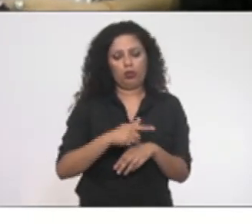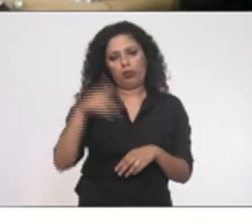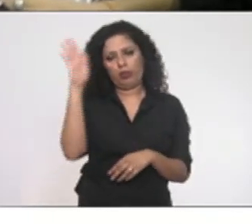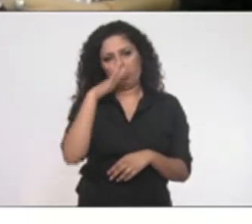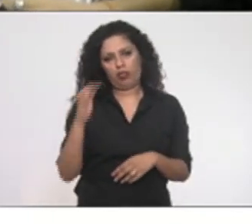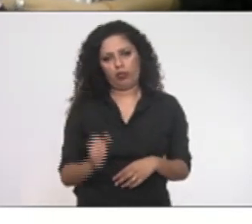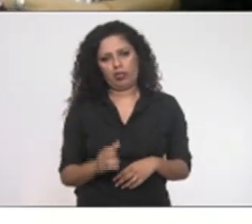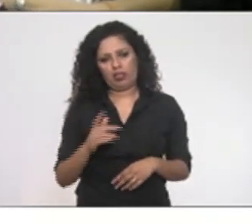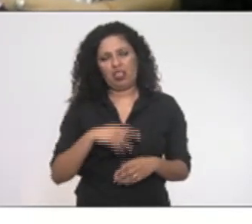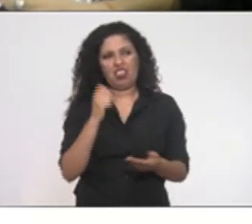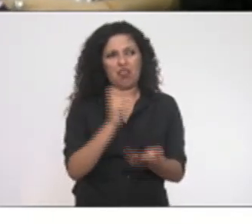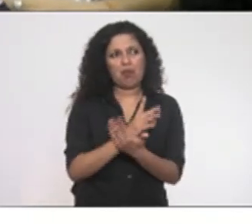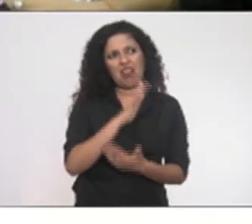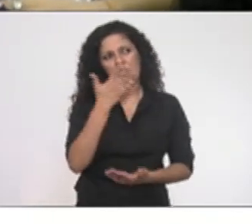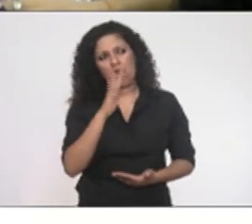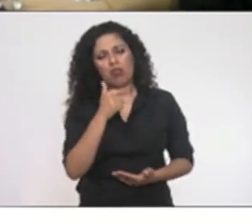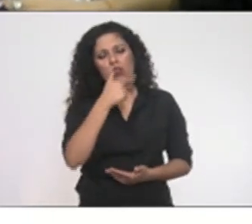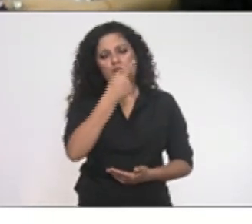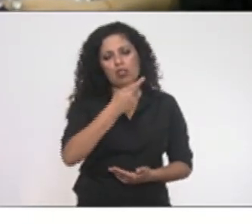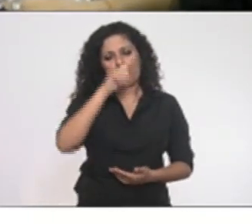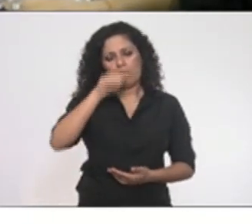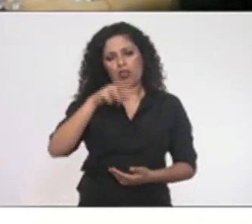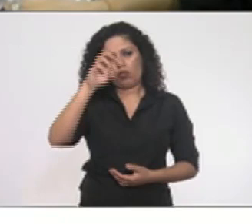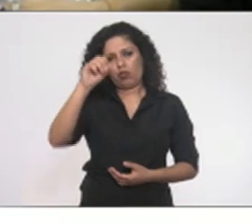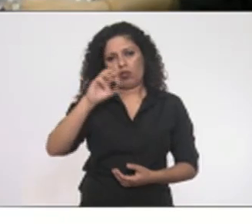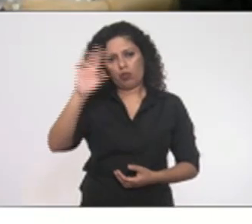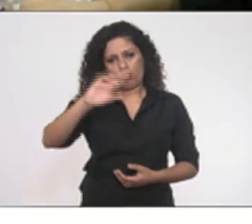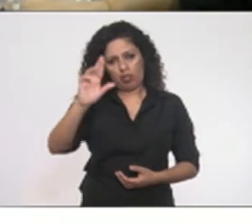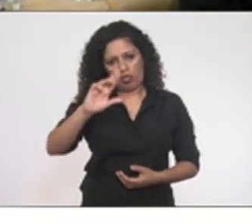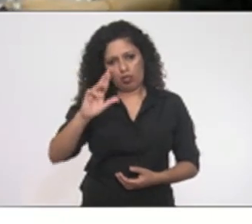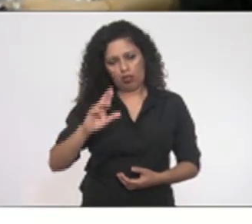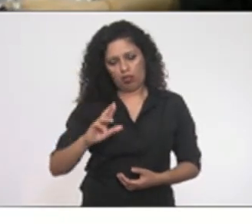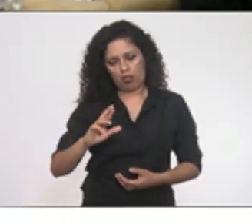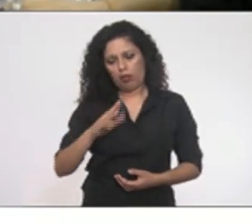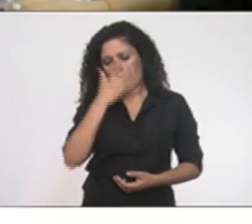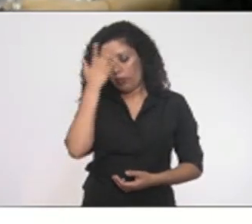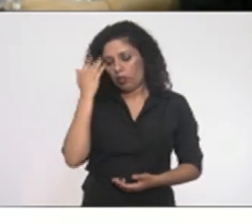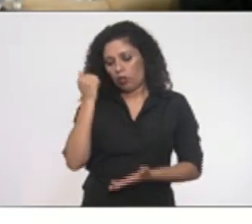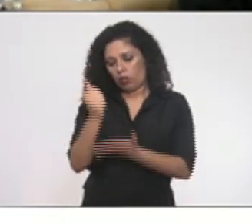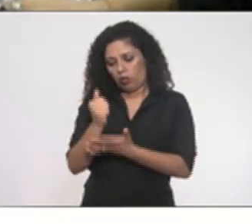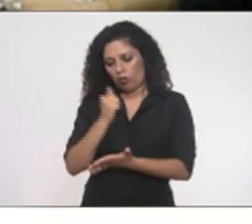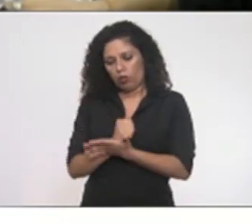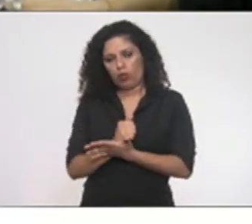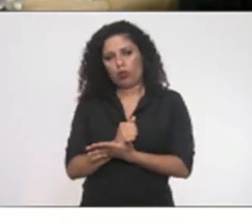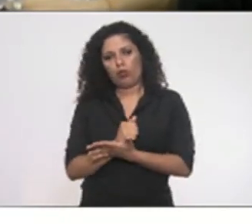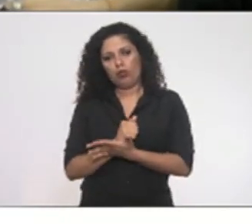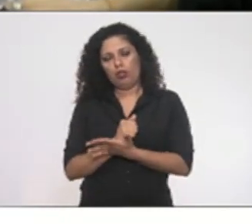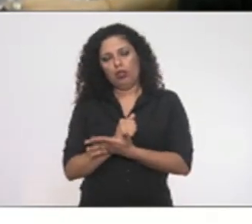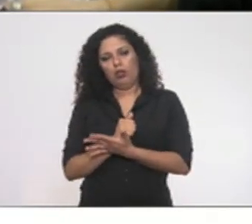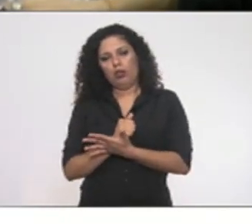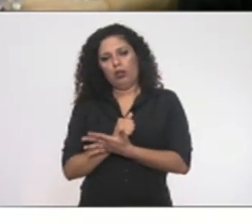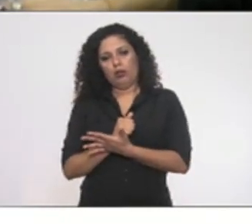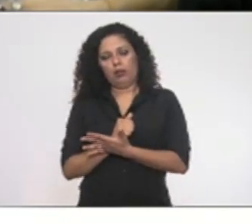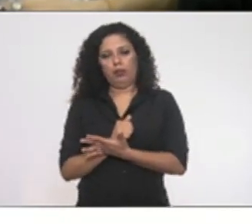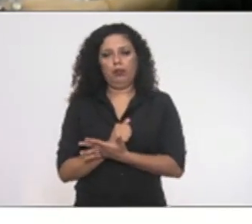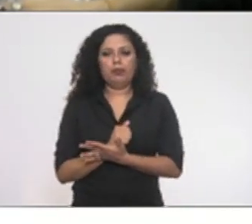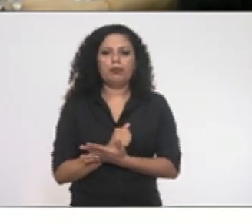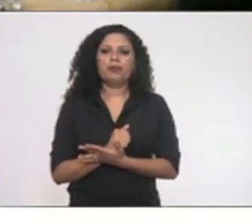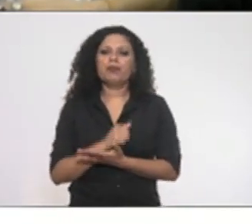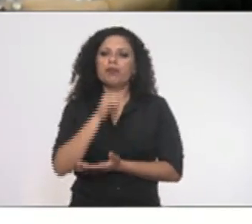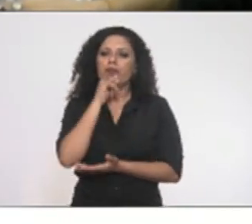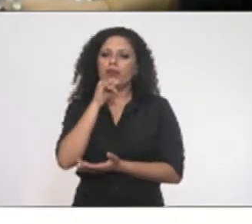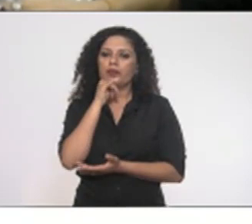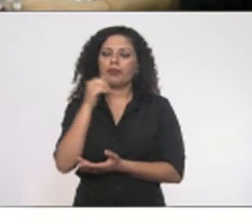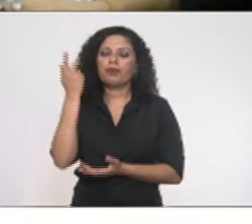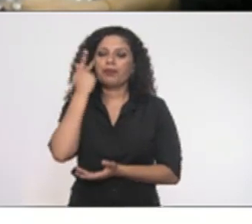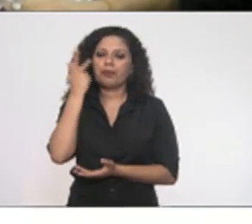ela paga algo em torno de R$ 7,50. Então, quem contrata agora diretamente algum industrial localizado, por exemplo, em São Paulo,